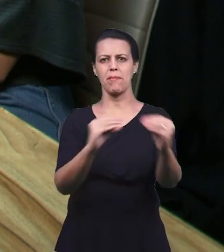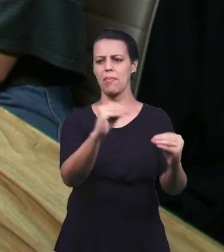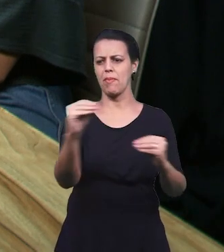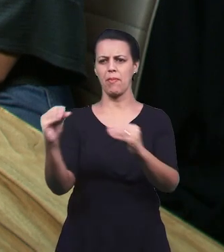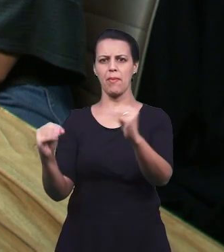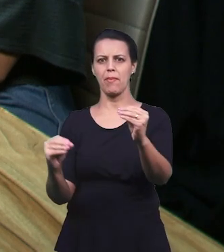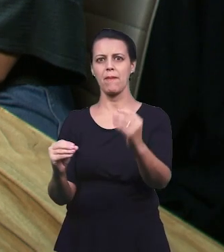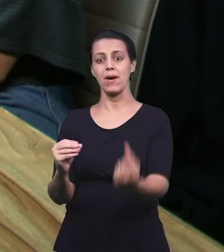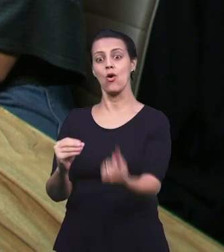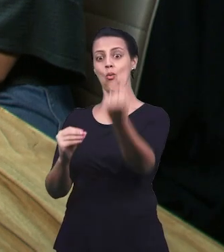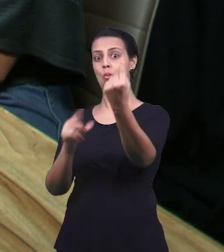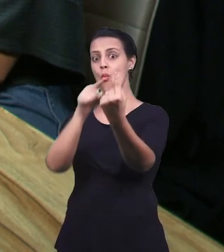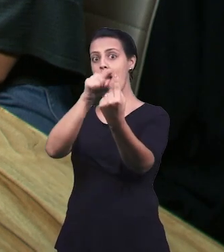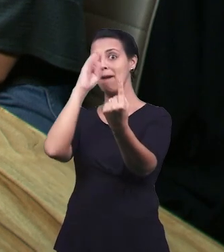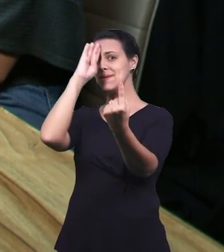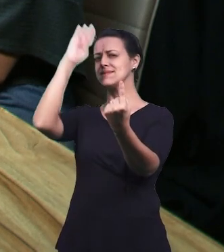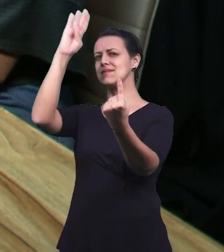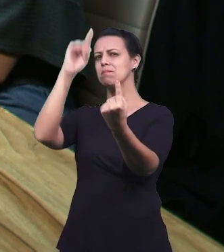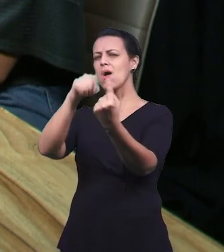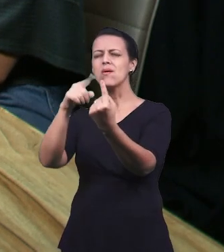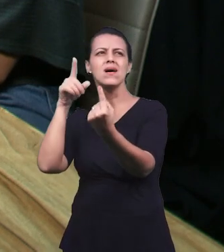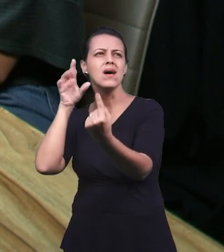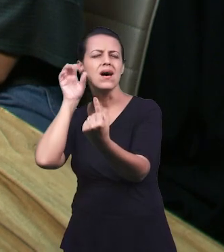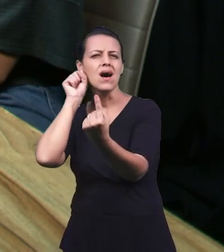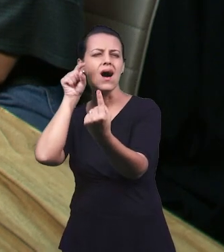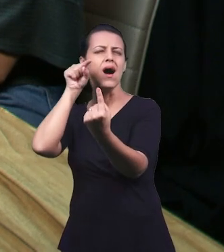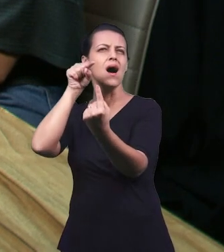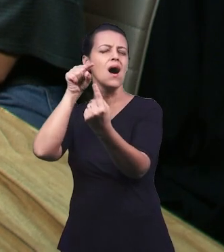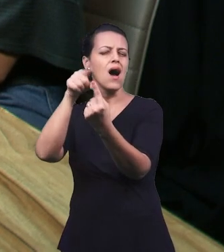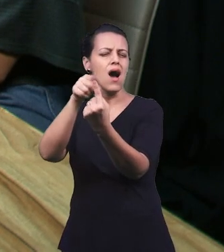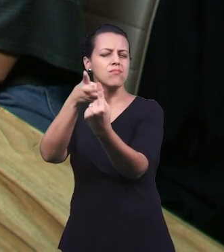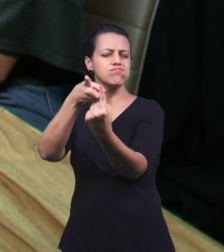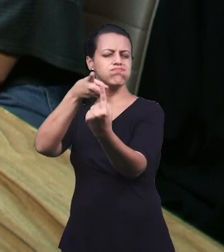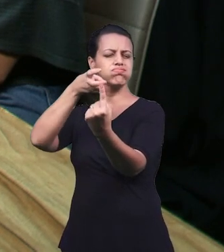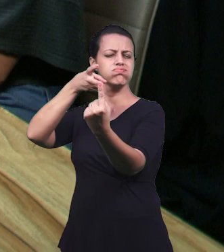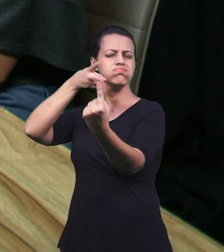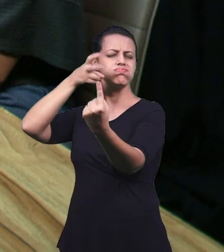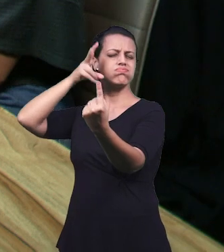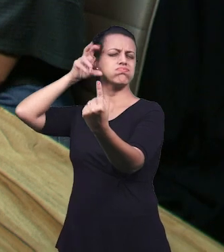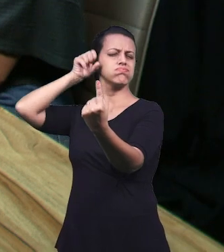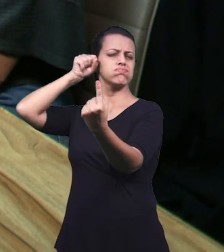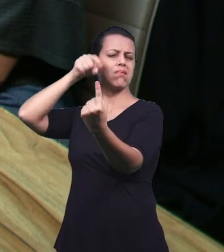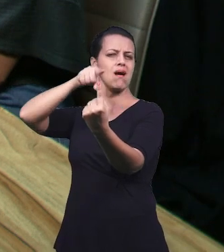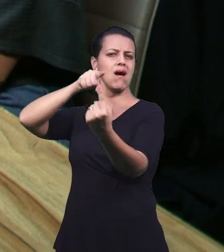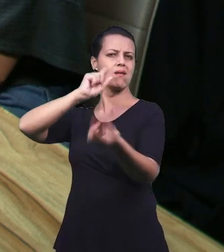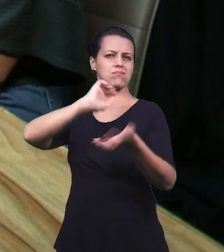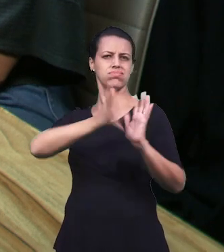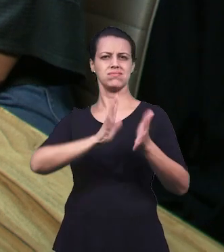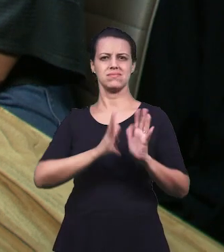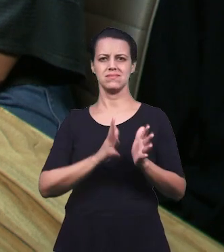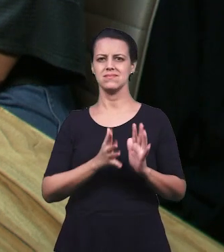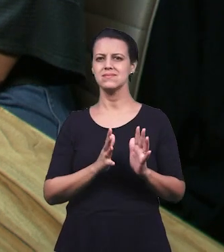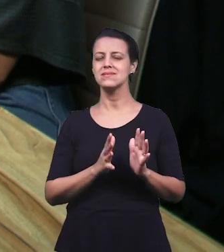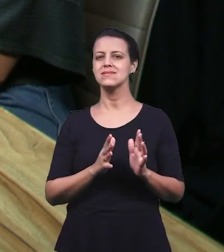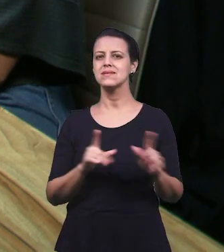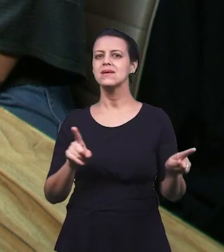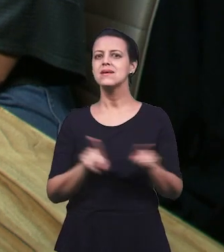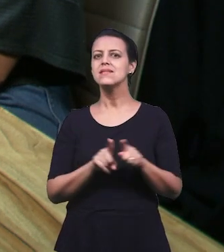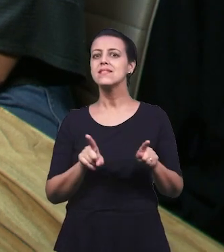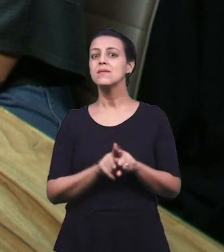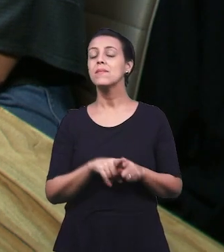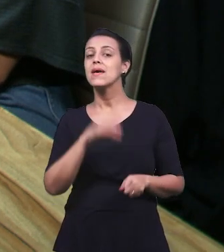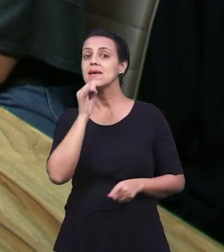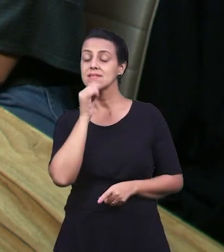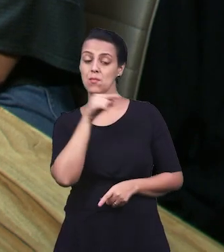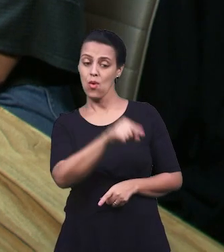para o surdo. E até mesmo saber com o que o surdo está dizendo, está sinalizando, eu também tenho que saber o que que eu pego